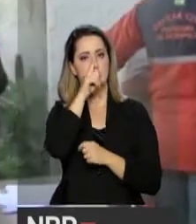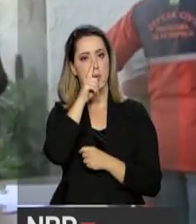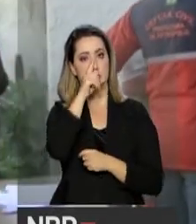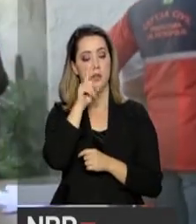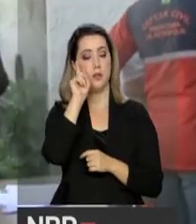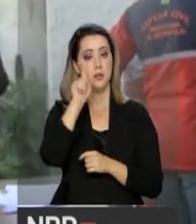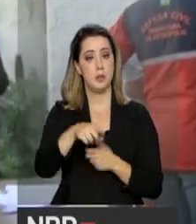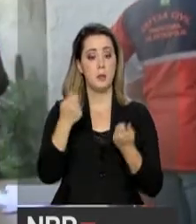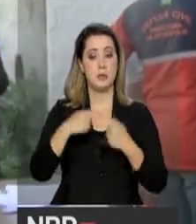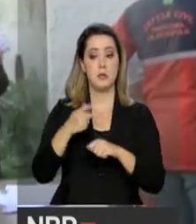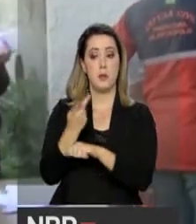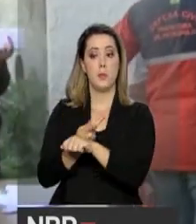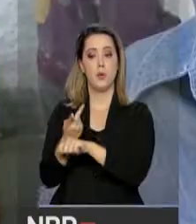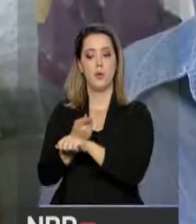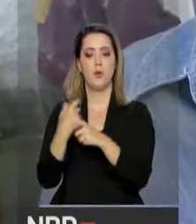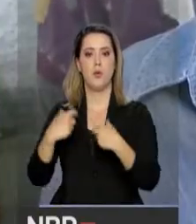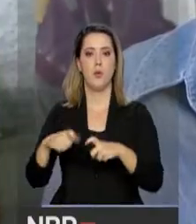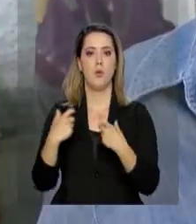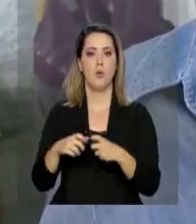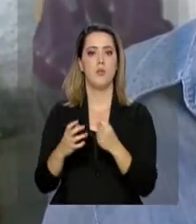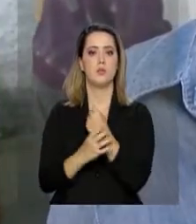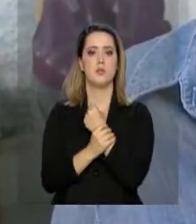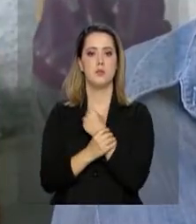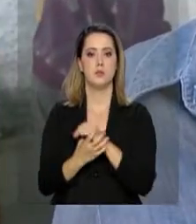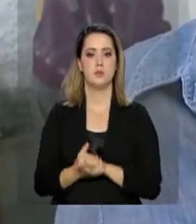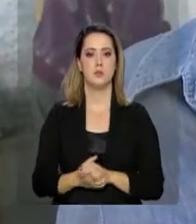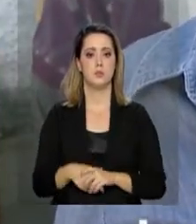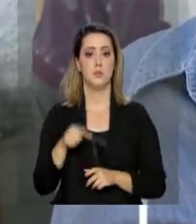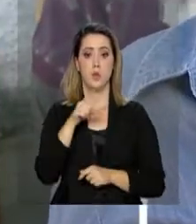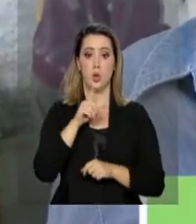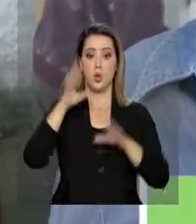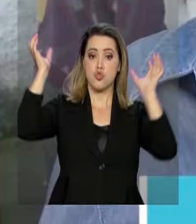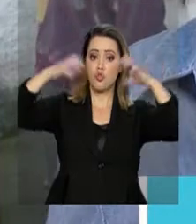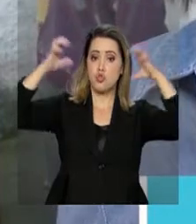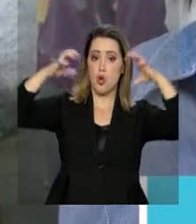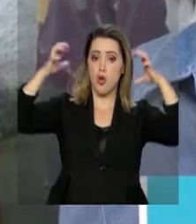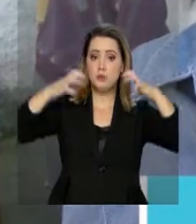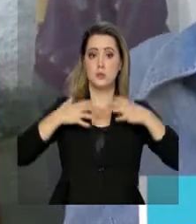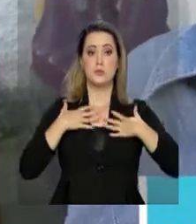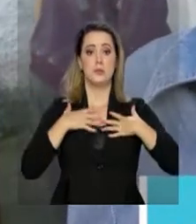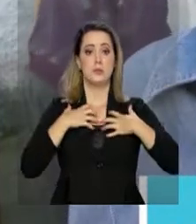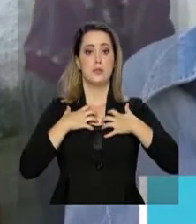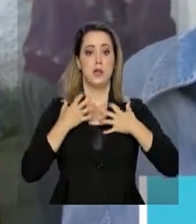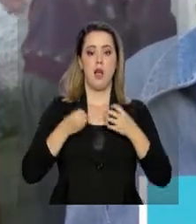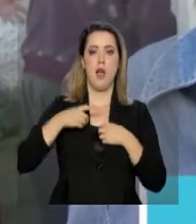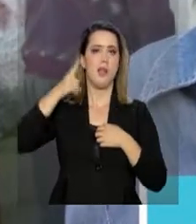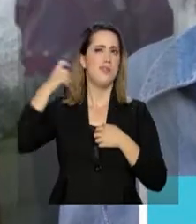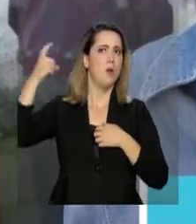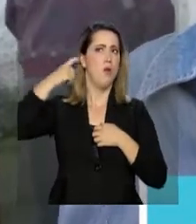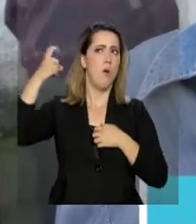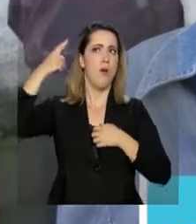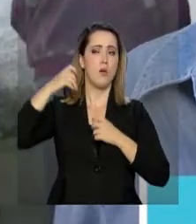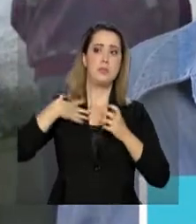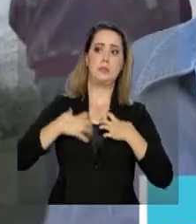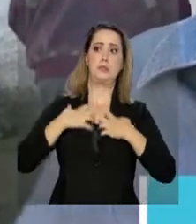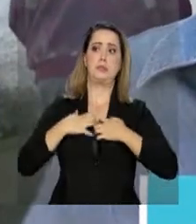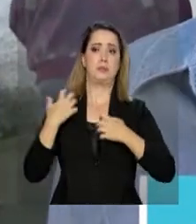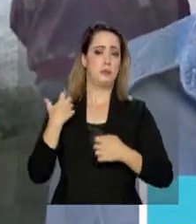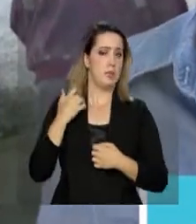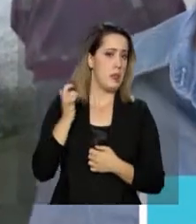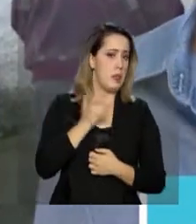e que ela deve procurar um local seguro. Quando chove, a gente fica naquele sufoco, aí tem como a sirene grita, a gente fica apavorado, a gente já